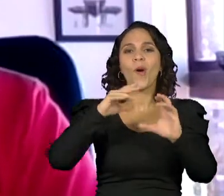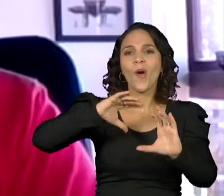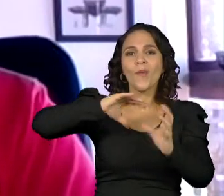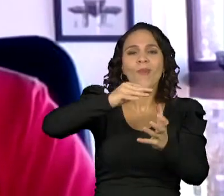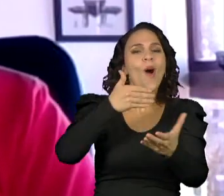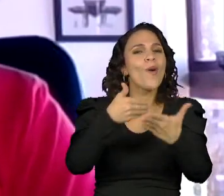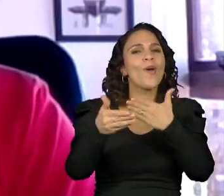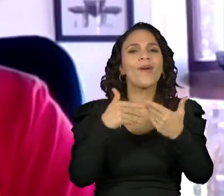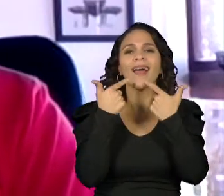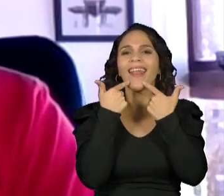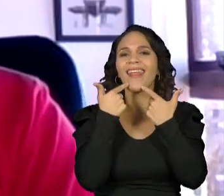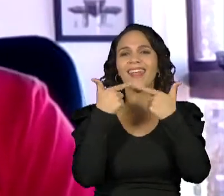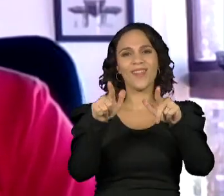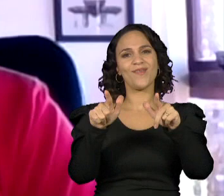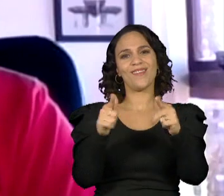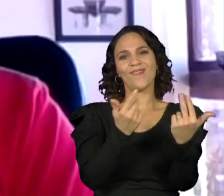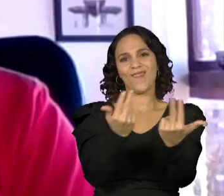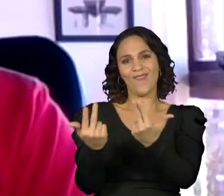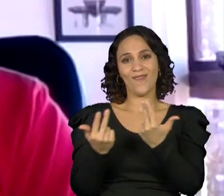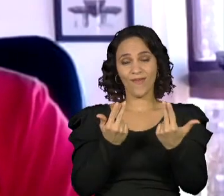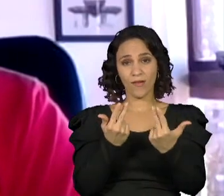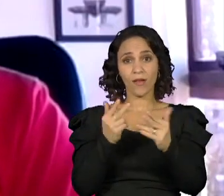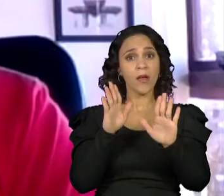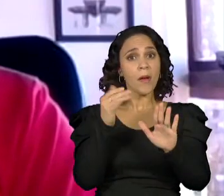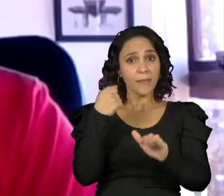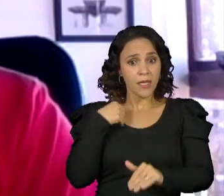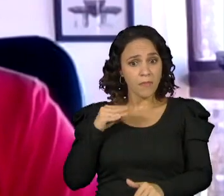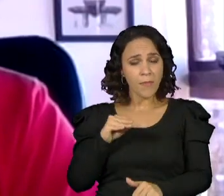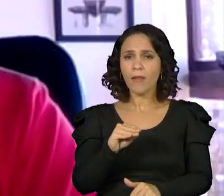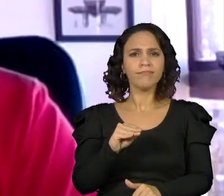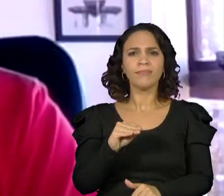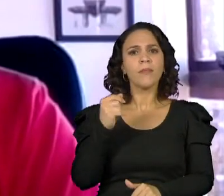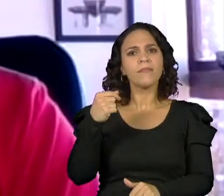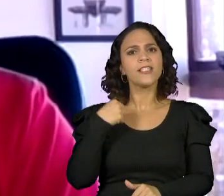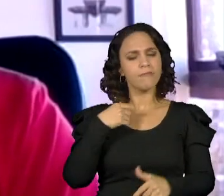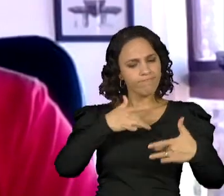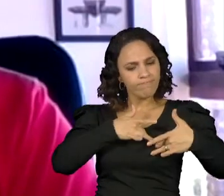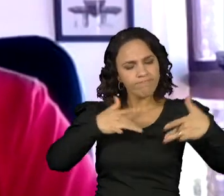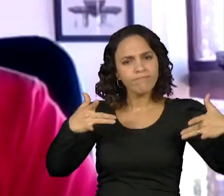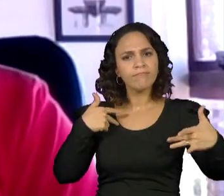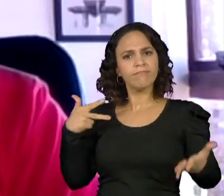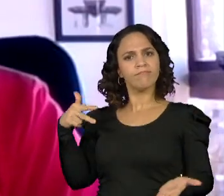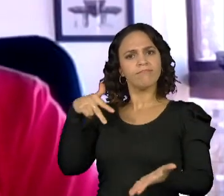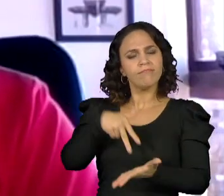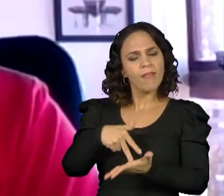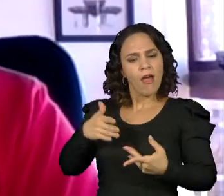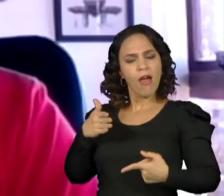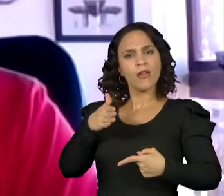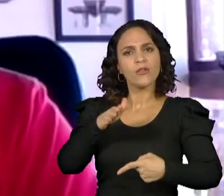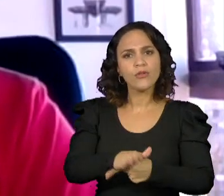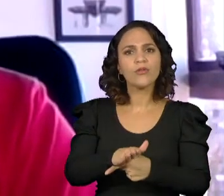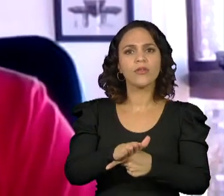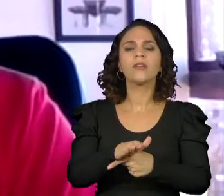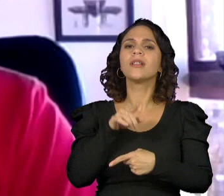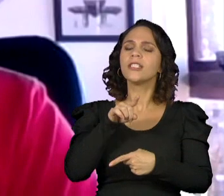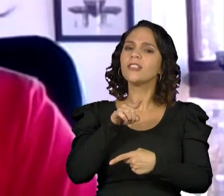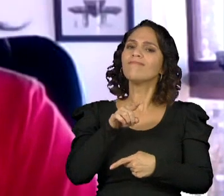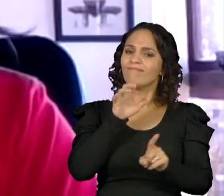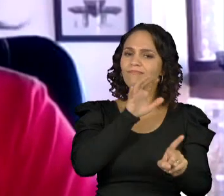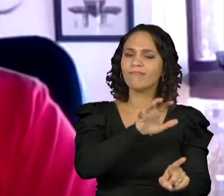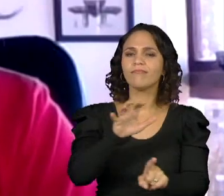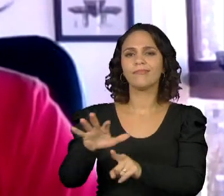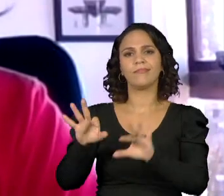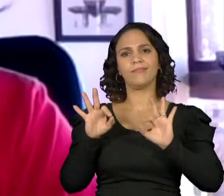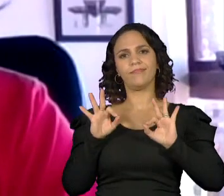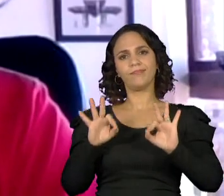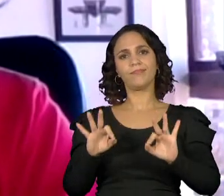precisam ser ditas. Basta que você esteja de fato íntegro naquele processo. E essa é uma grande diferença, né? E